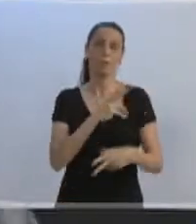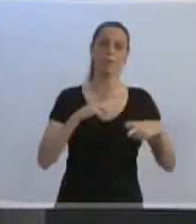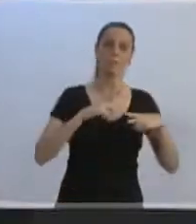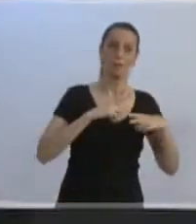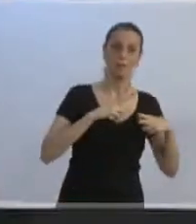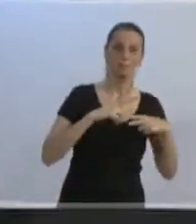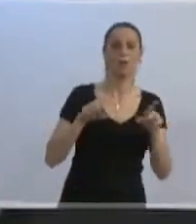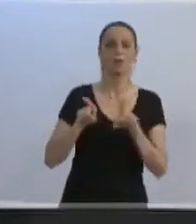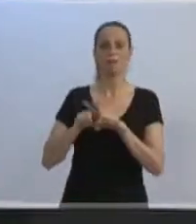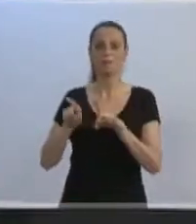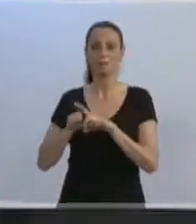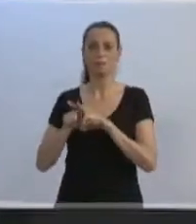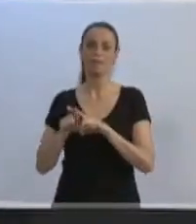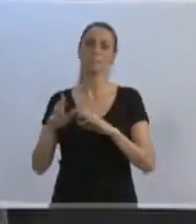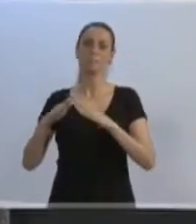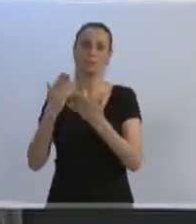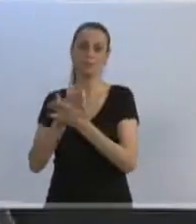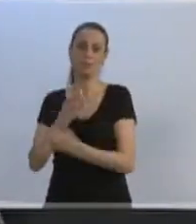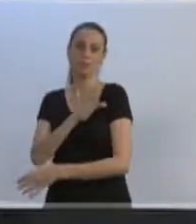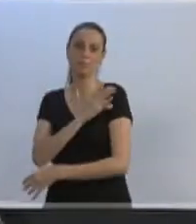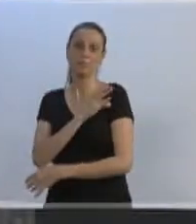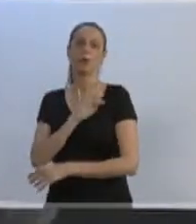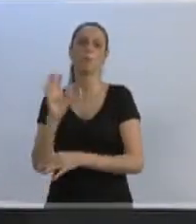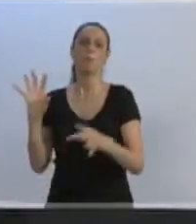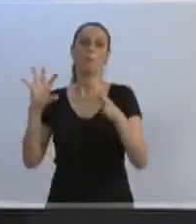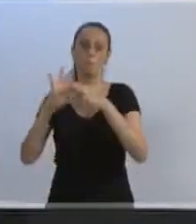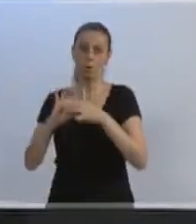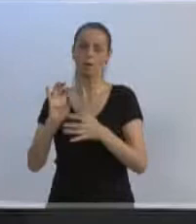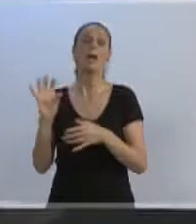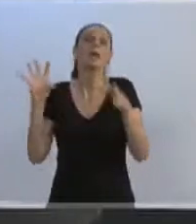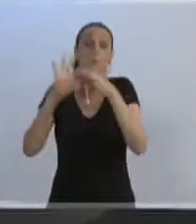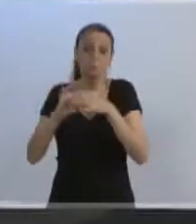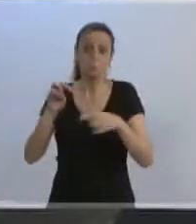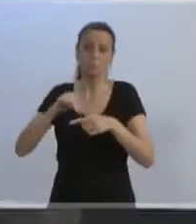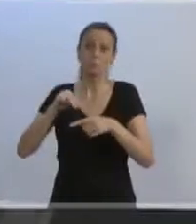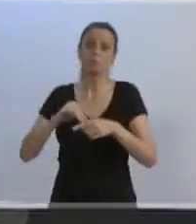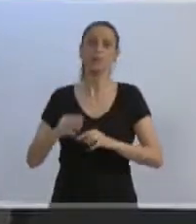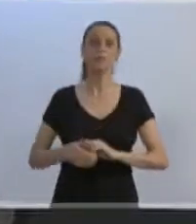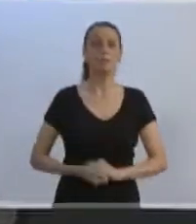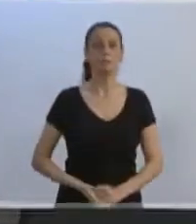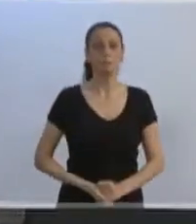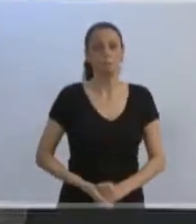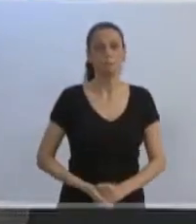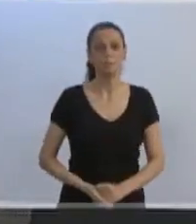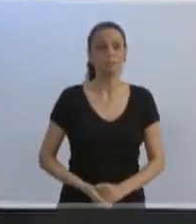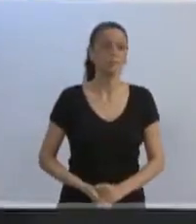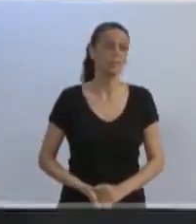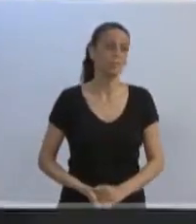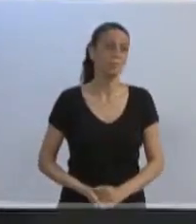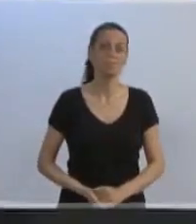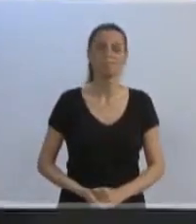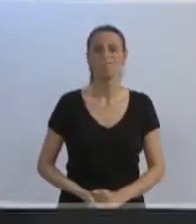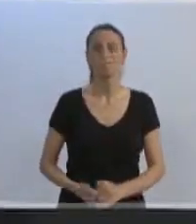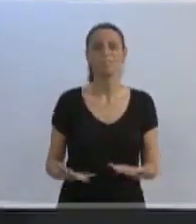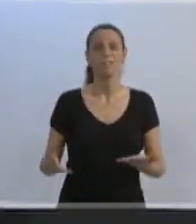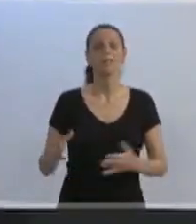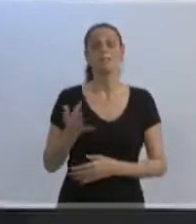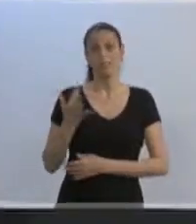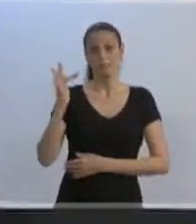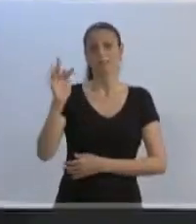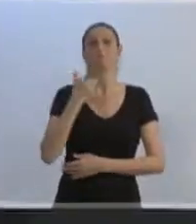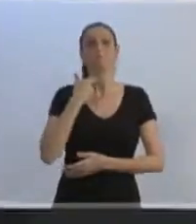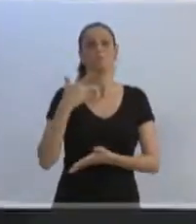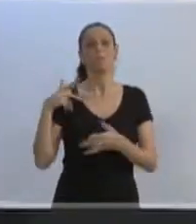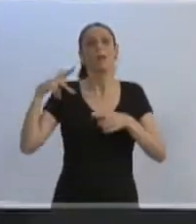vereador só imagina a dificuldade o governo federal quer cortar esses convênios creche particular e